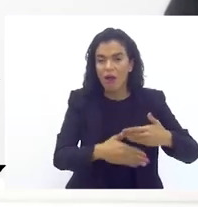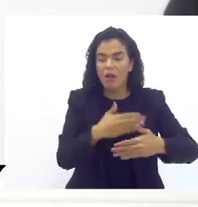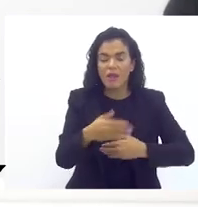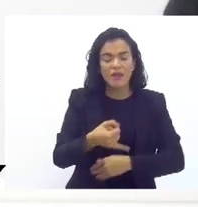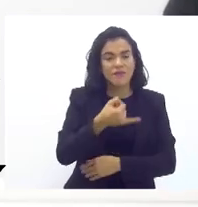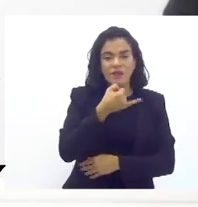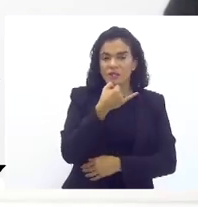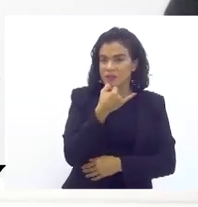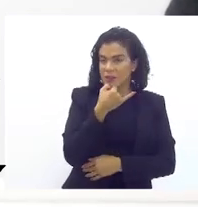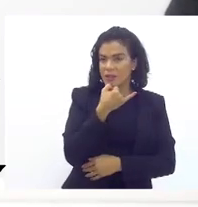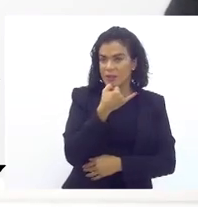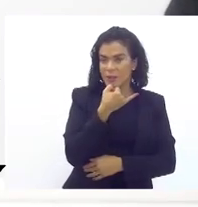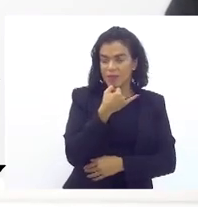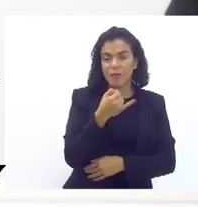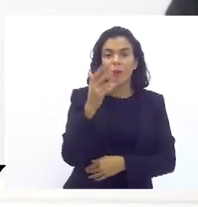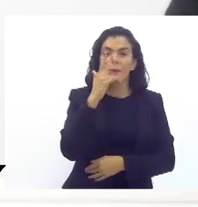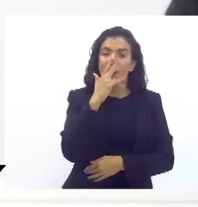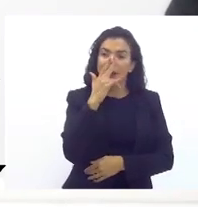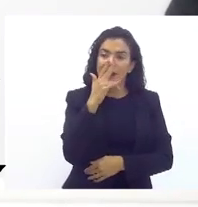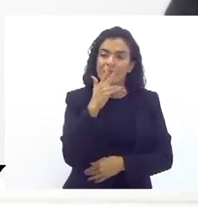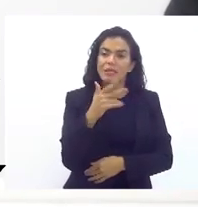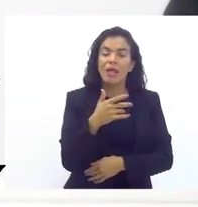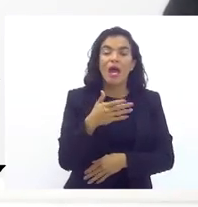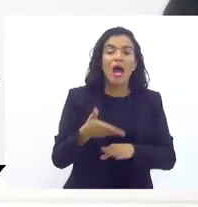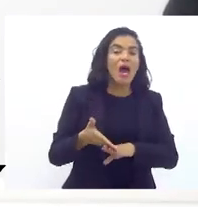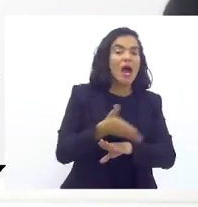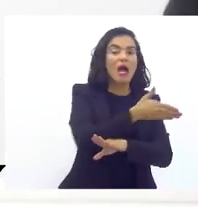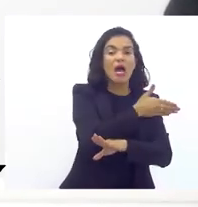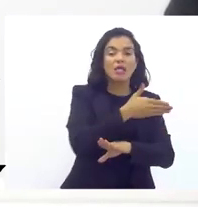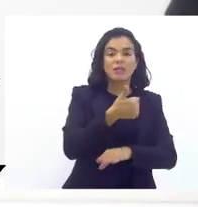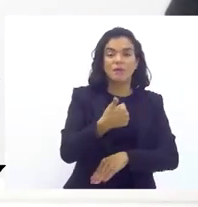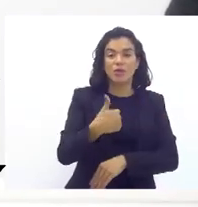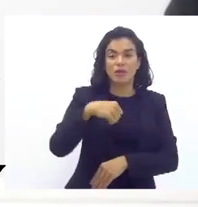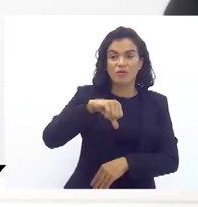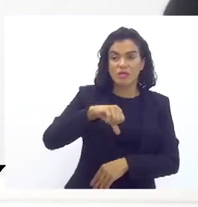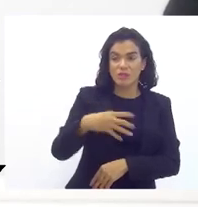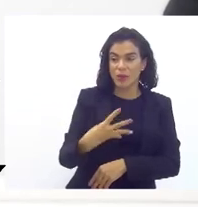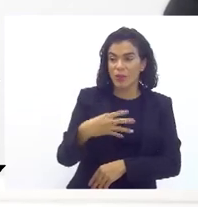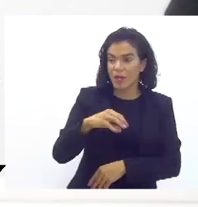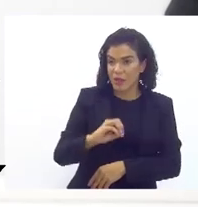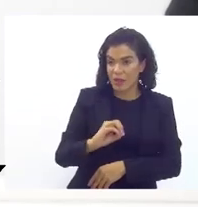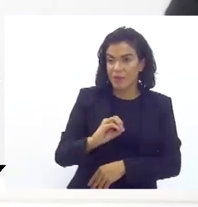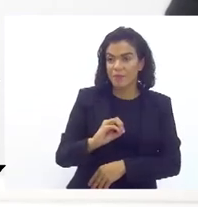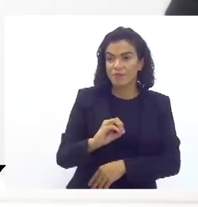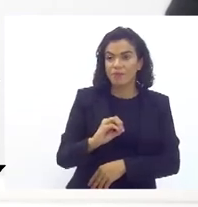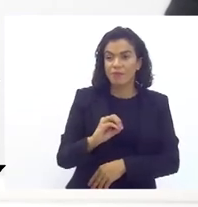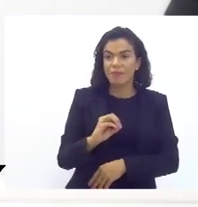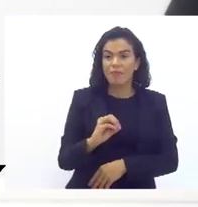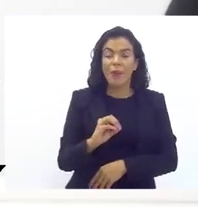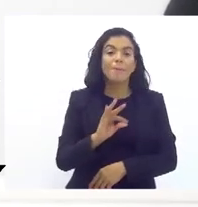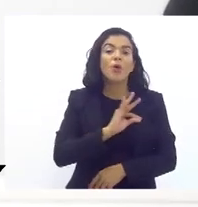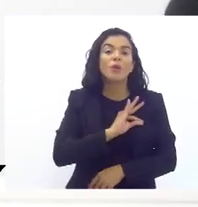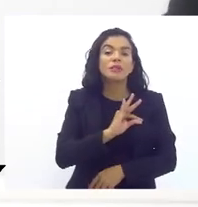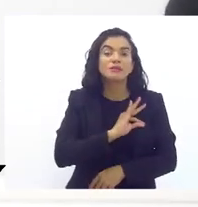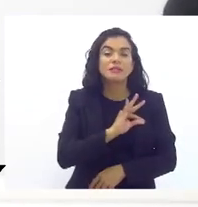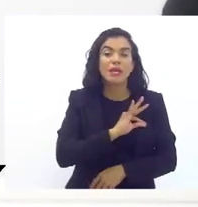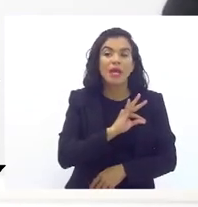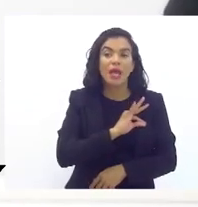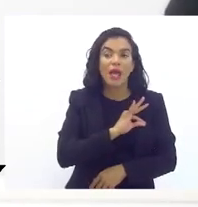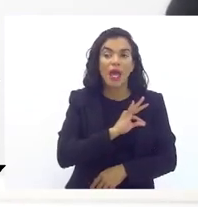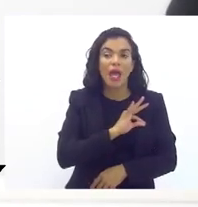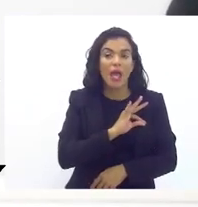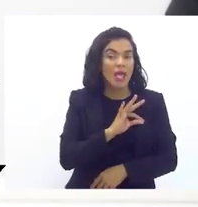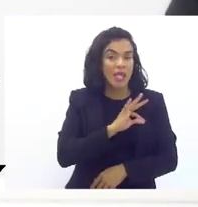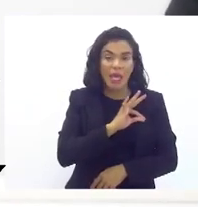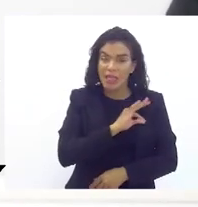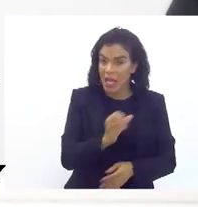vez mais é como se a gente tivesse talvez antes de 1940 que é a data do código produzido pela polícia quem tá